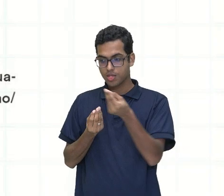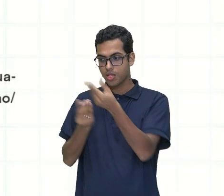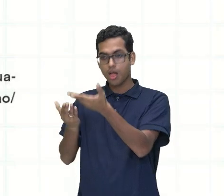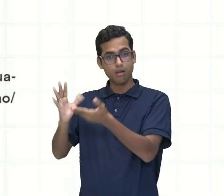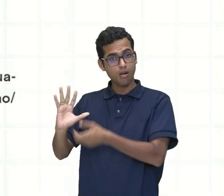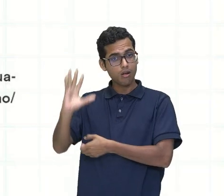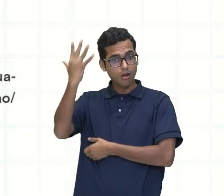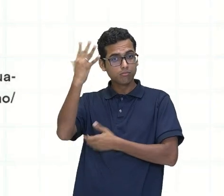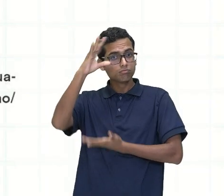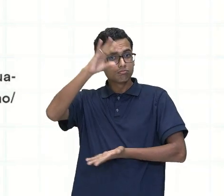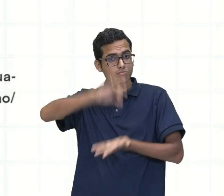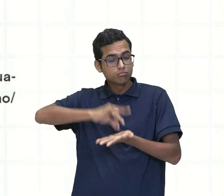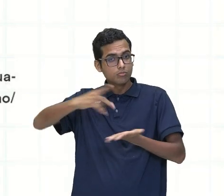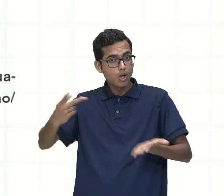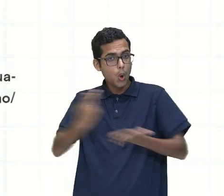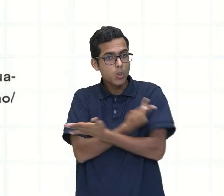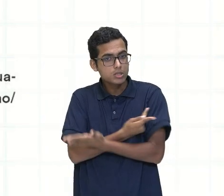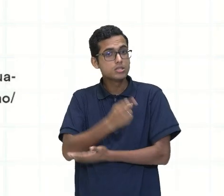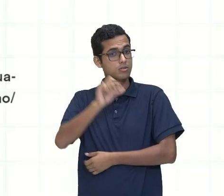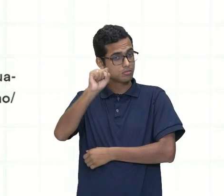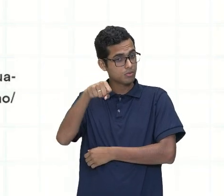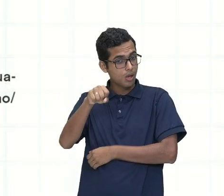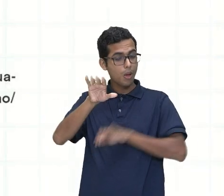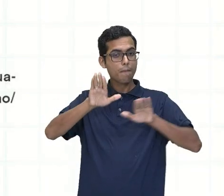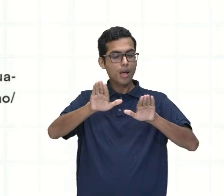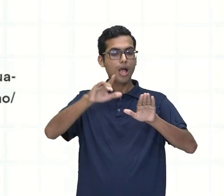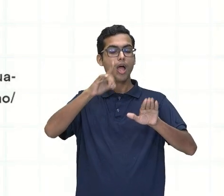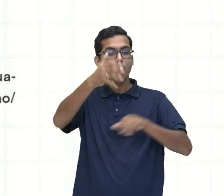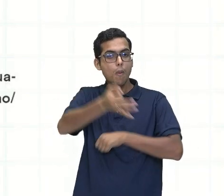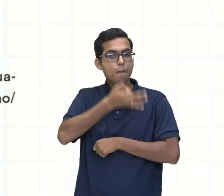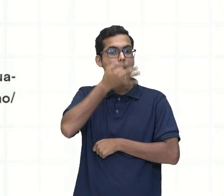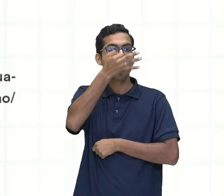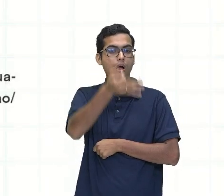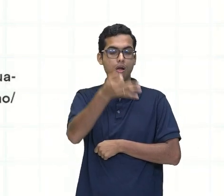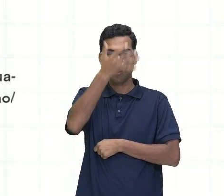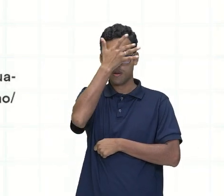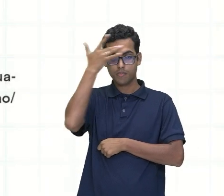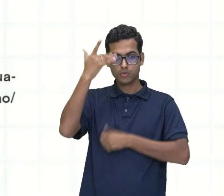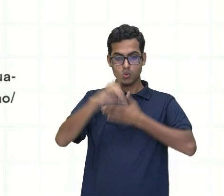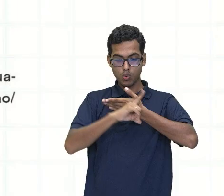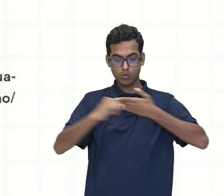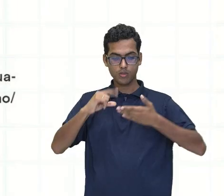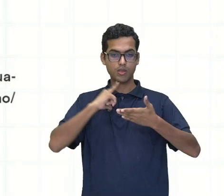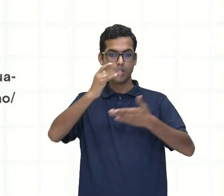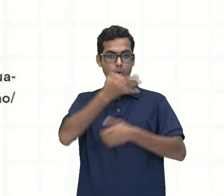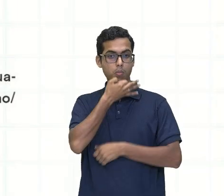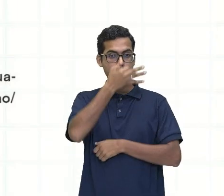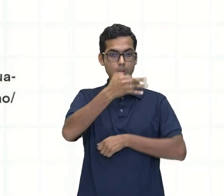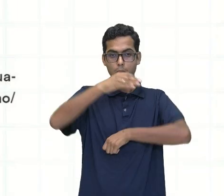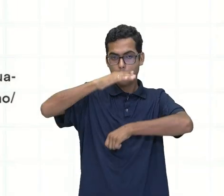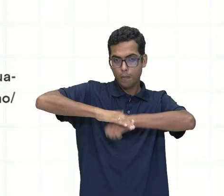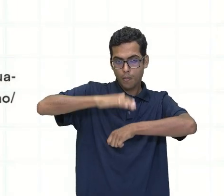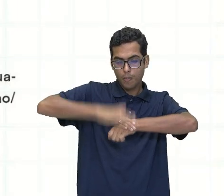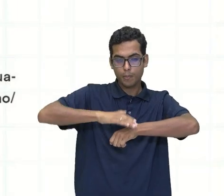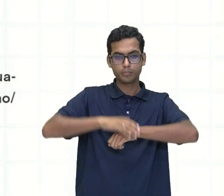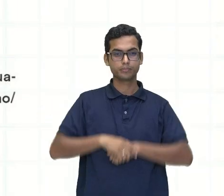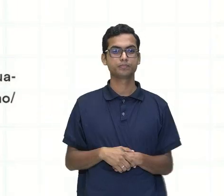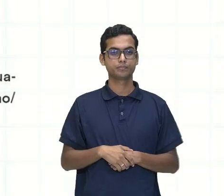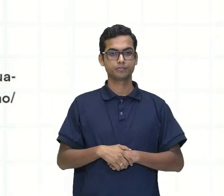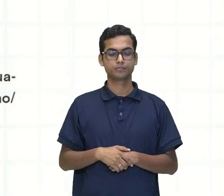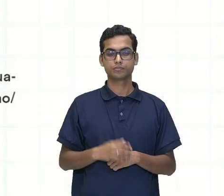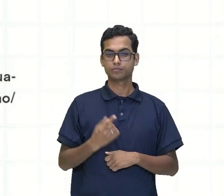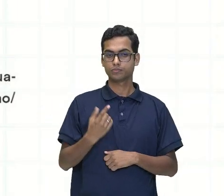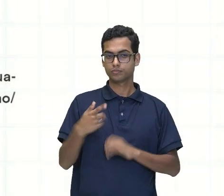o autor, né, da frase, ele tem uma opinião específica sobre esse fato, que é o quê? O remédio sendo muito